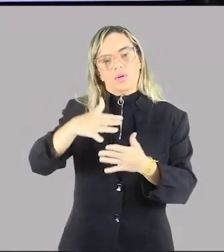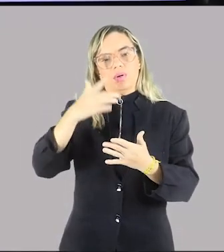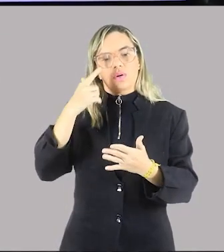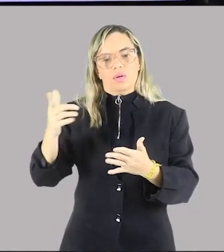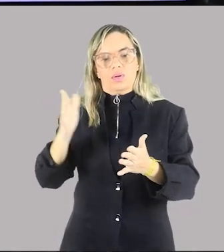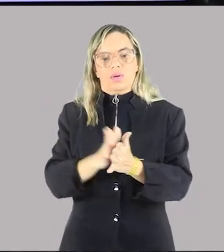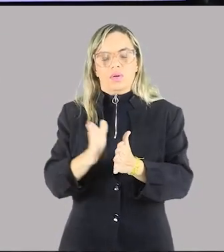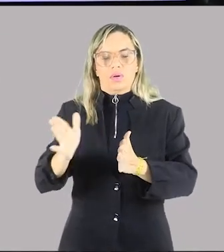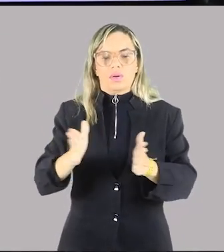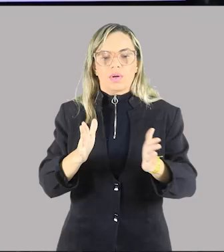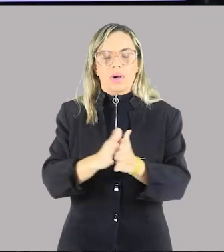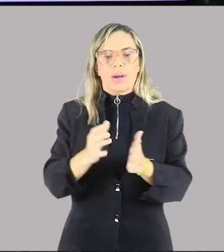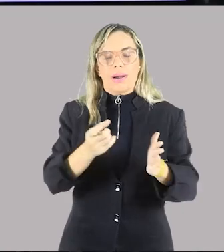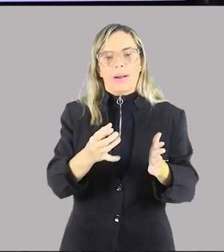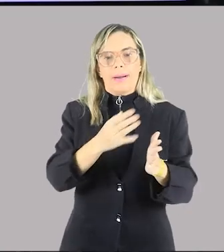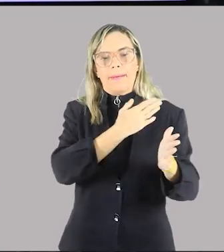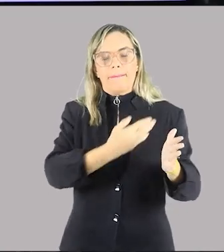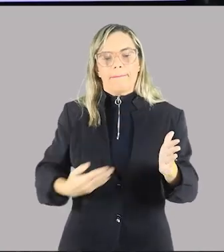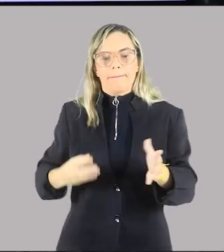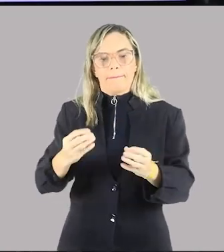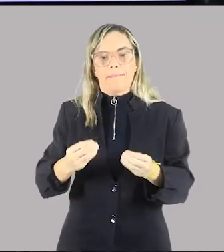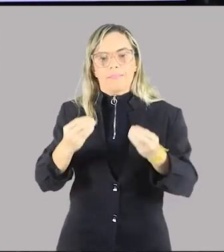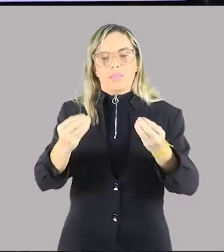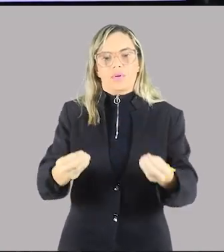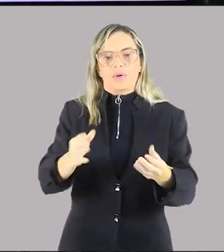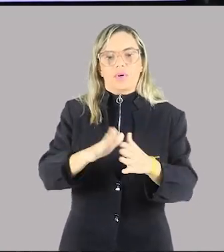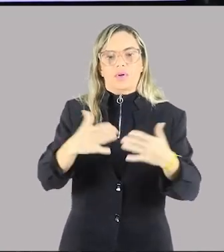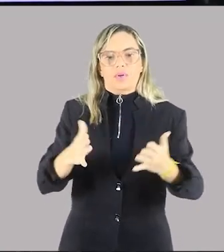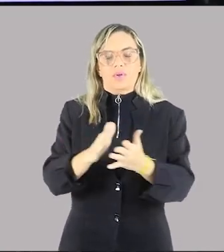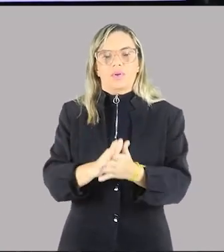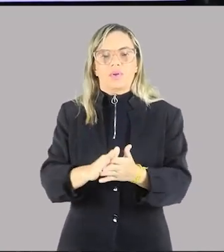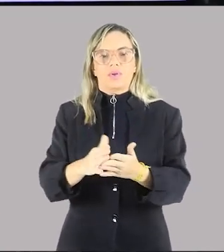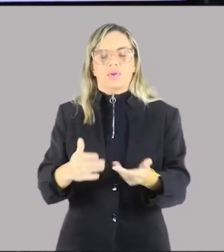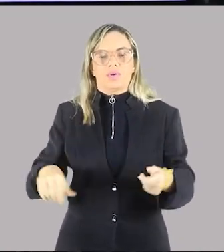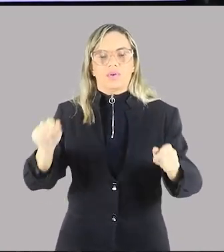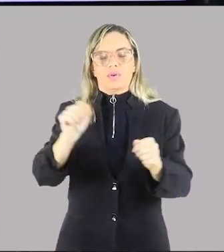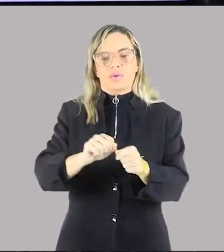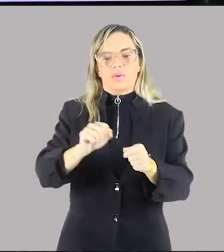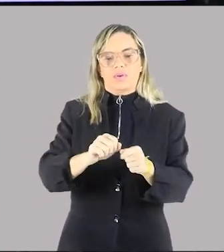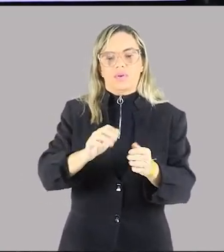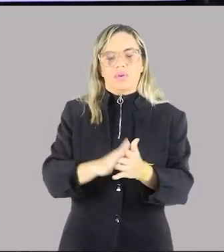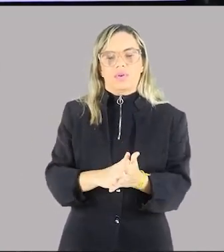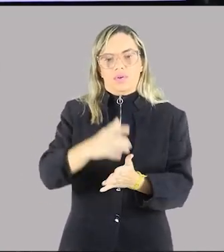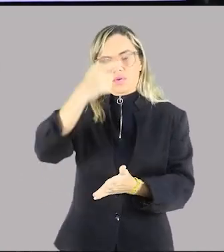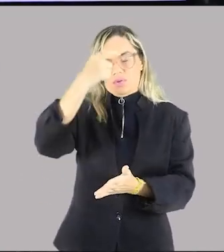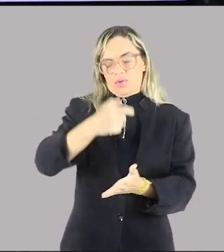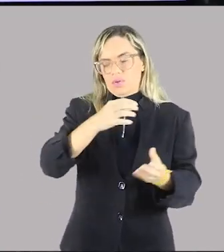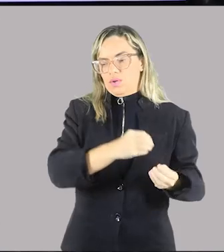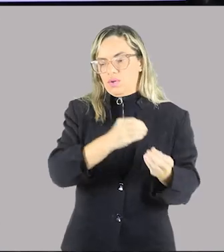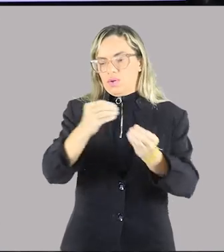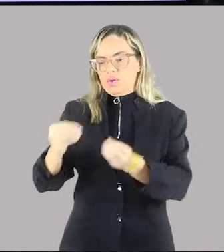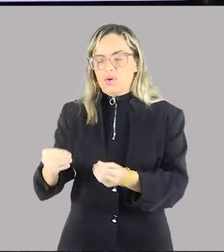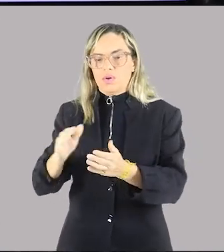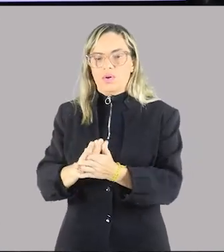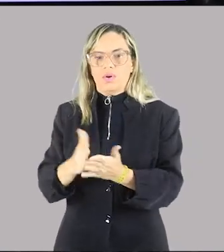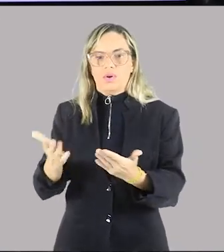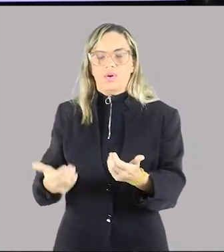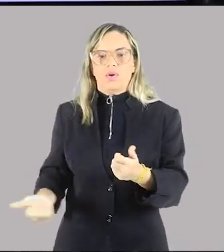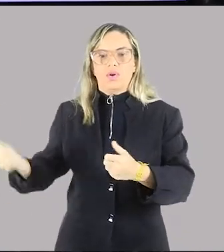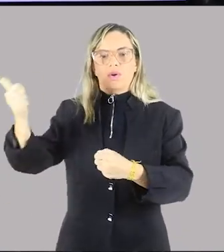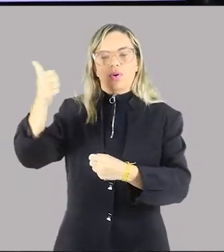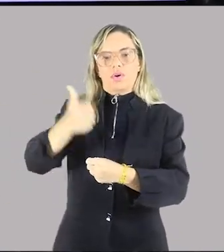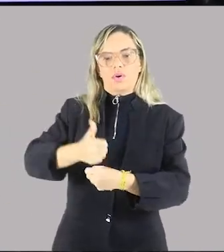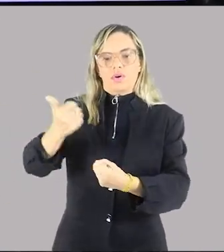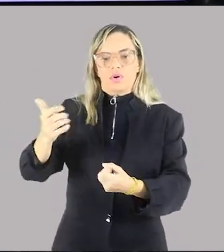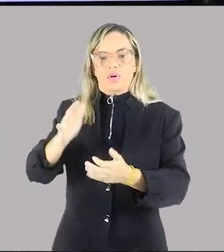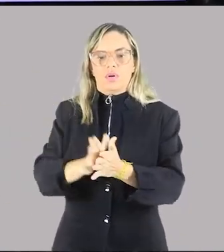da procuração. Quando alguém age em procuração de outro, está agindo no lugar de. Então, é temporário